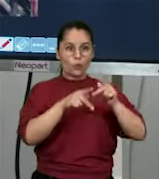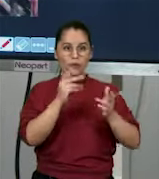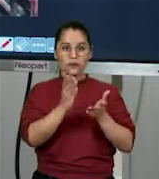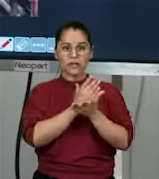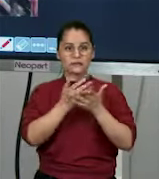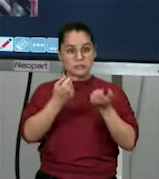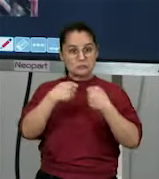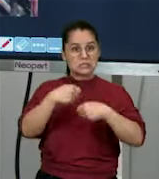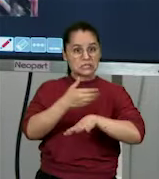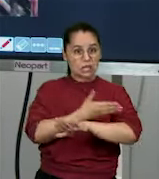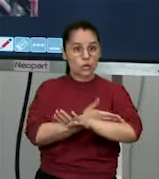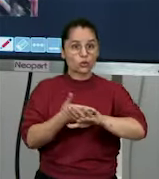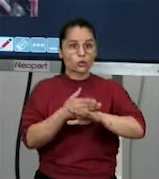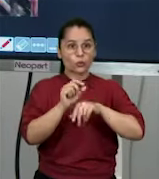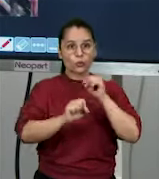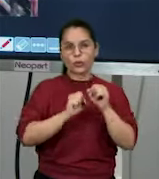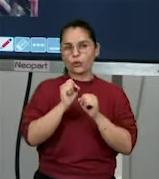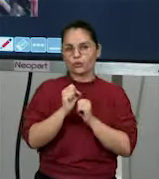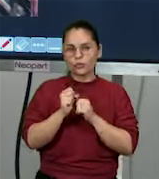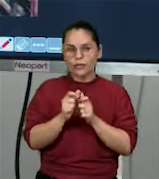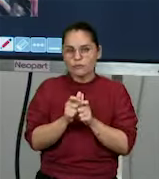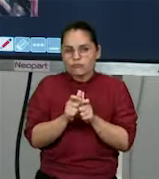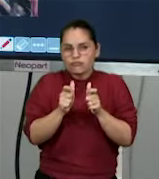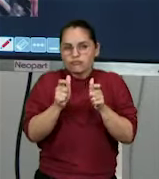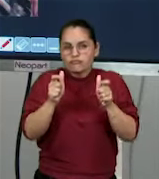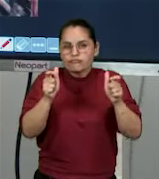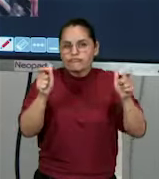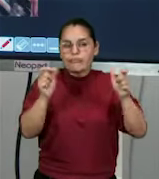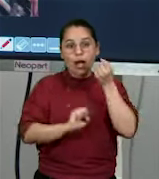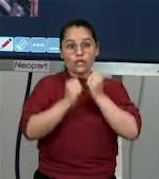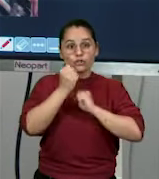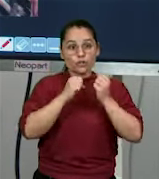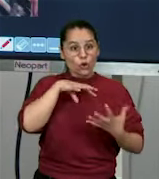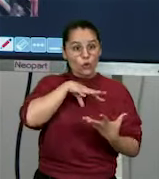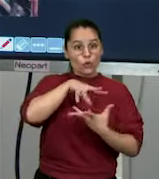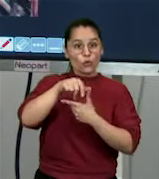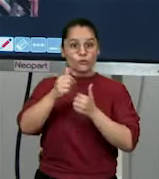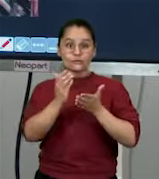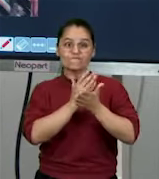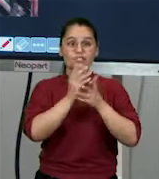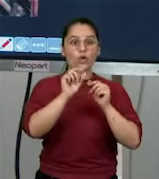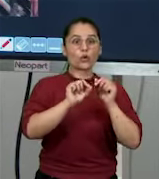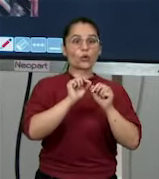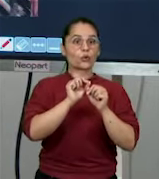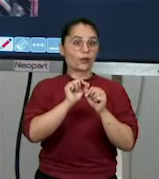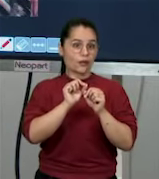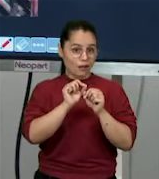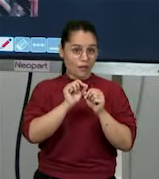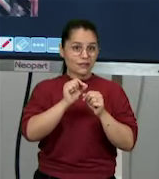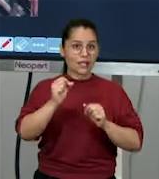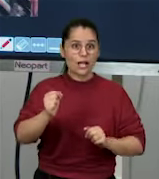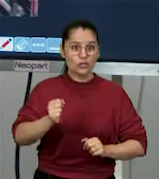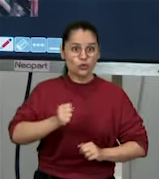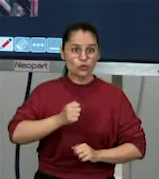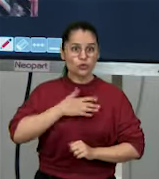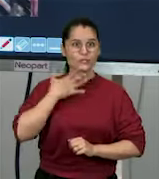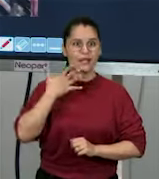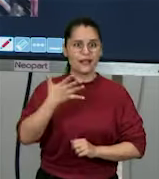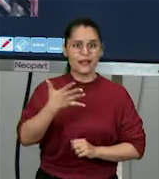tem que se acostumar com essa crescente industrialização no mundo e que de repente ele está assustado, esse povo